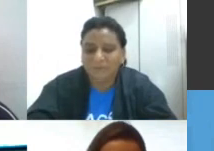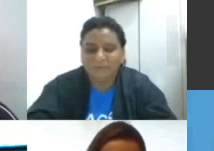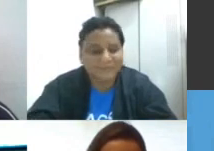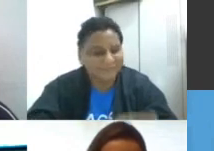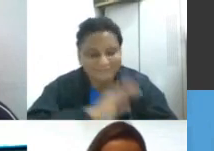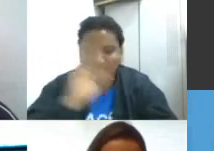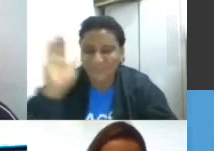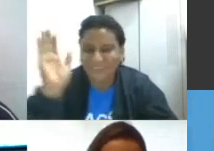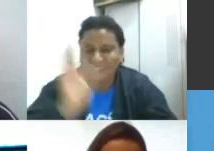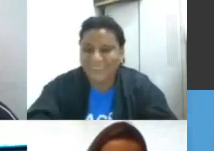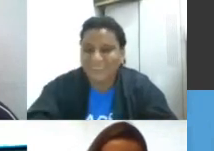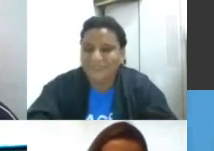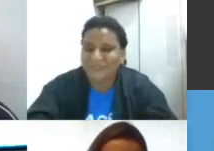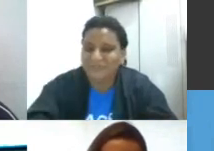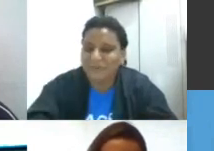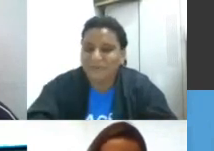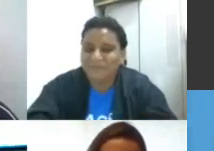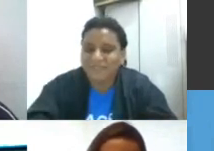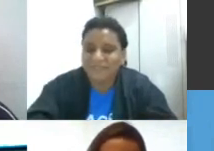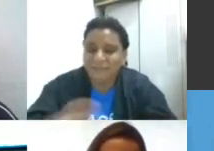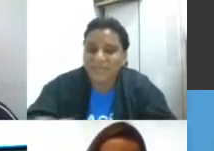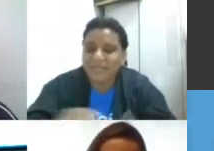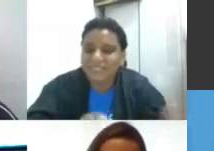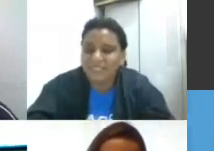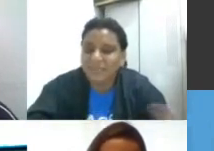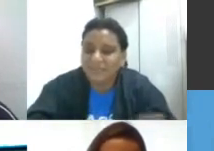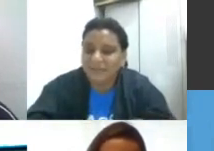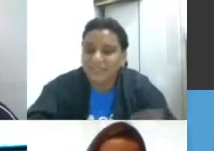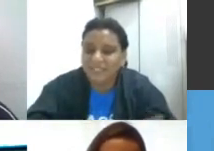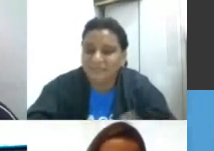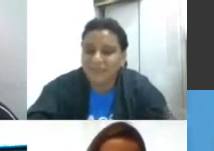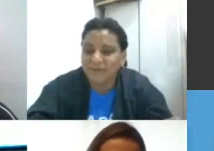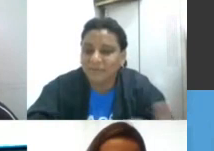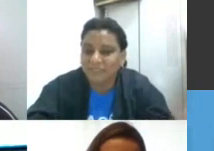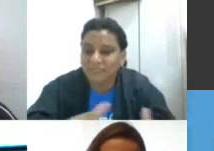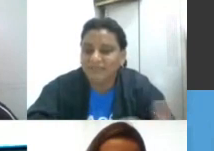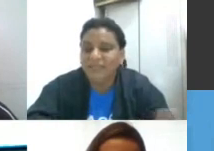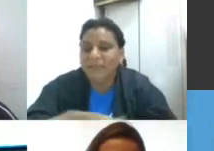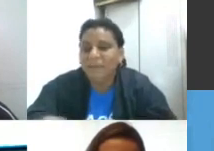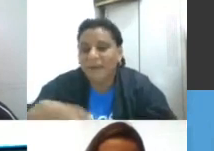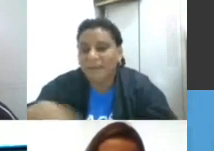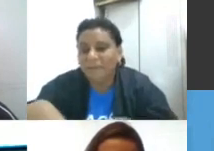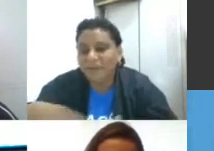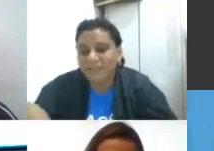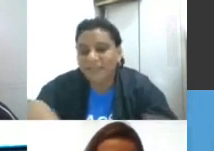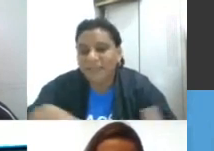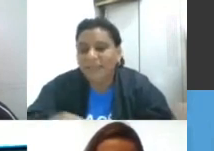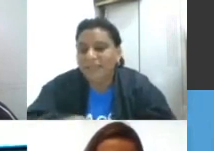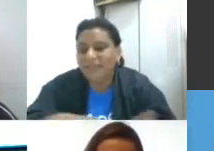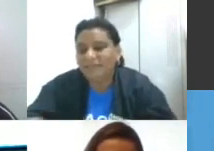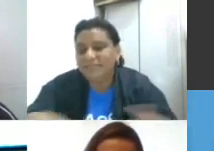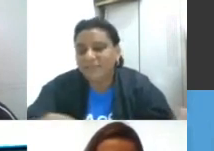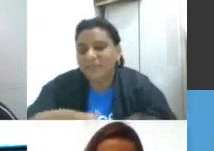quatro comprimidos foi tira e queda ficou de boa então é esse jeitinho que a gente vai encontrando para poder